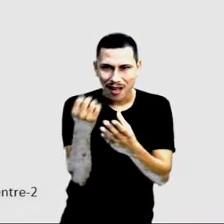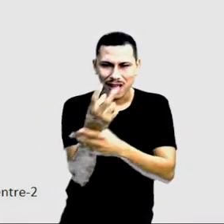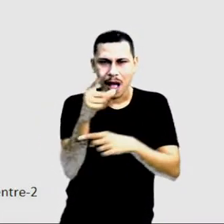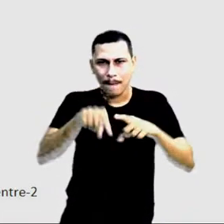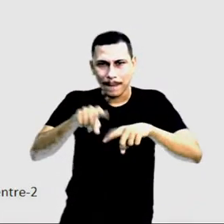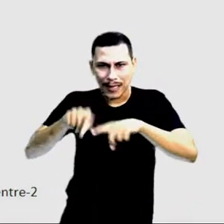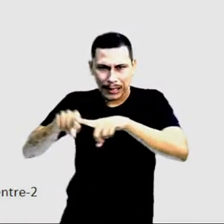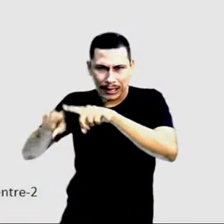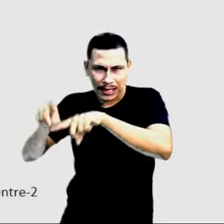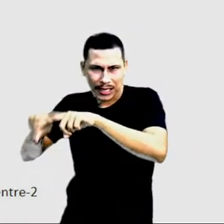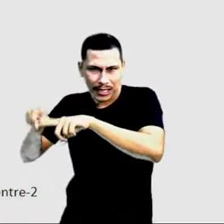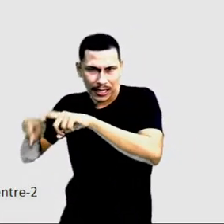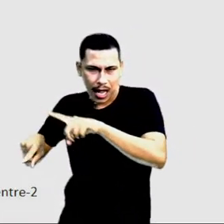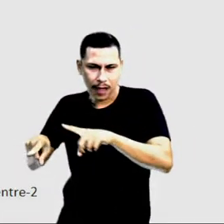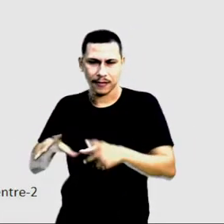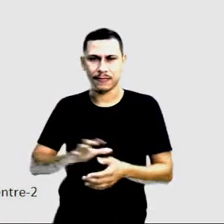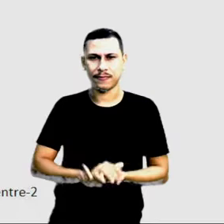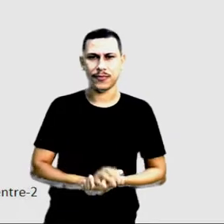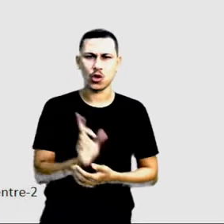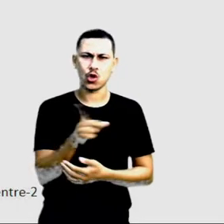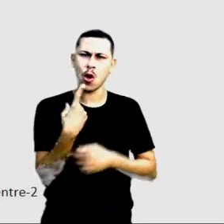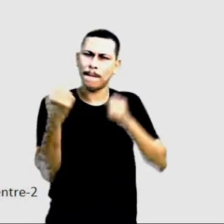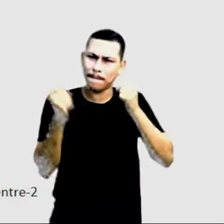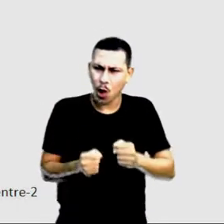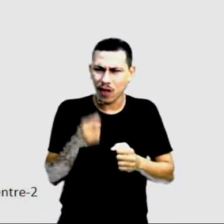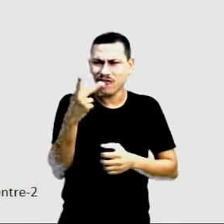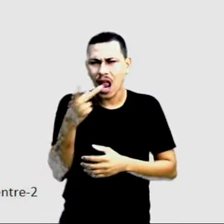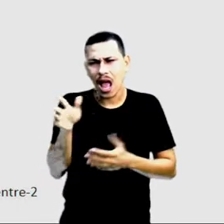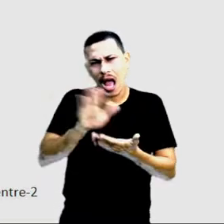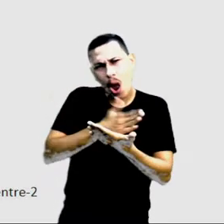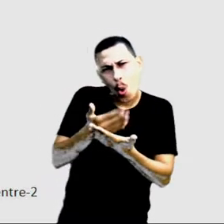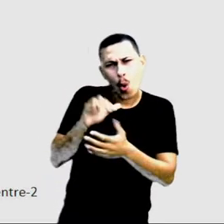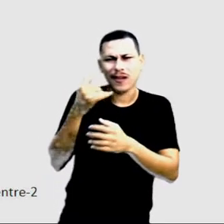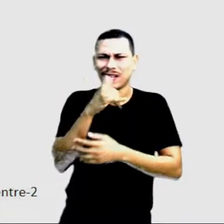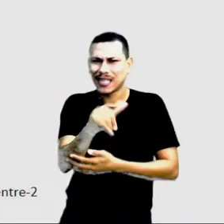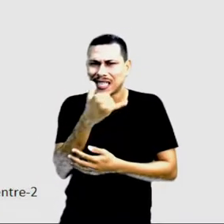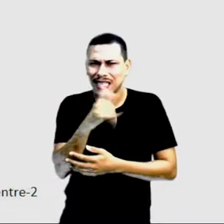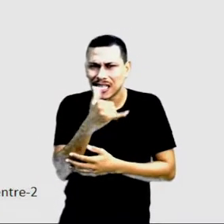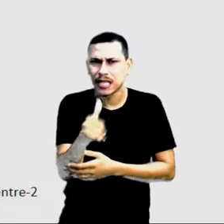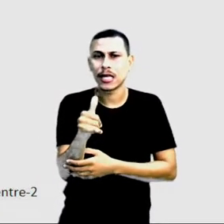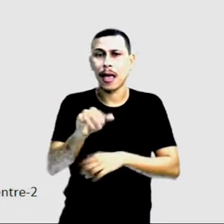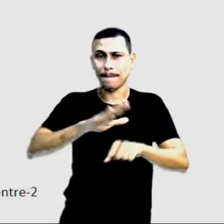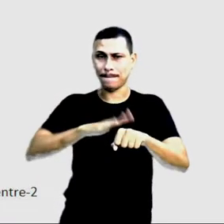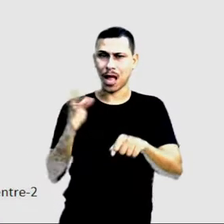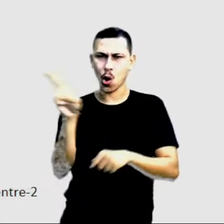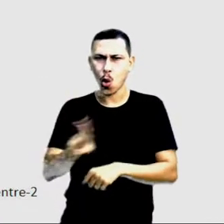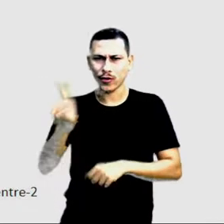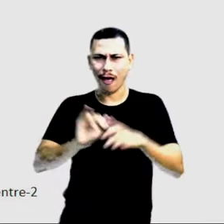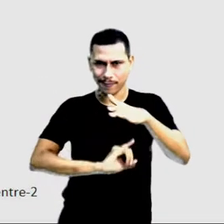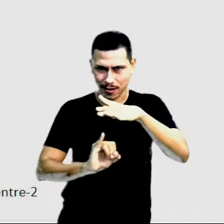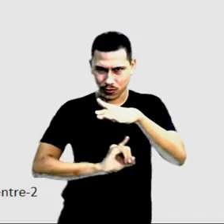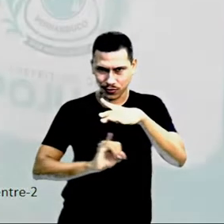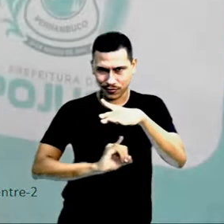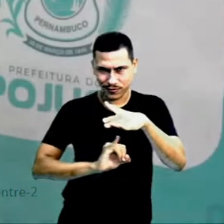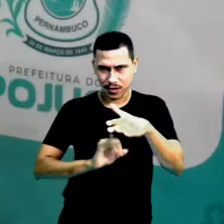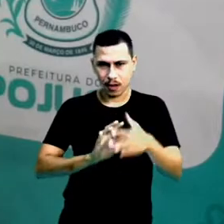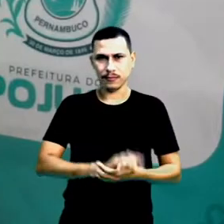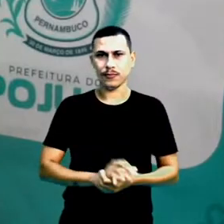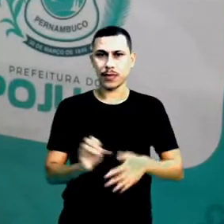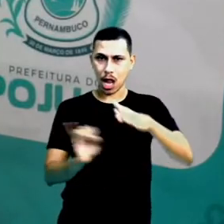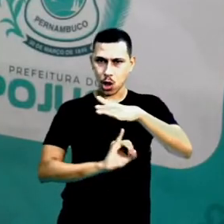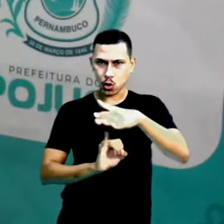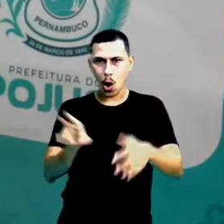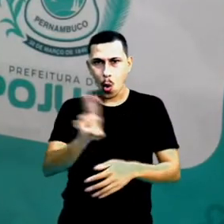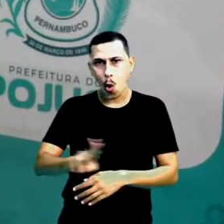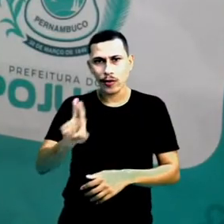materiais. Neste sentido, podemos citar algumas fontes de energias mais usadas no setor industrial. Então, no setor industrial